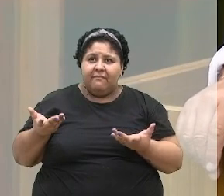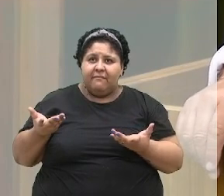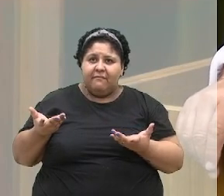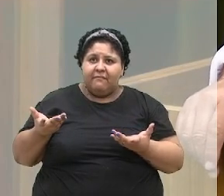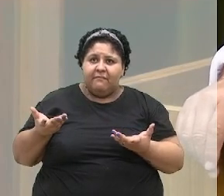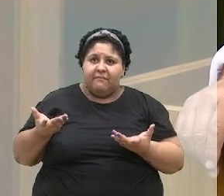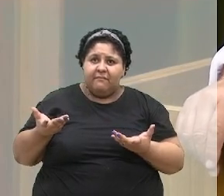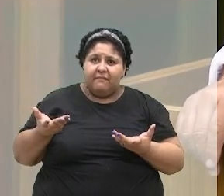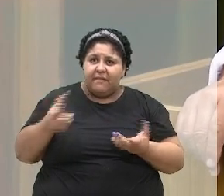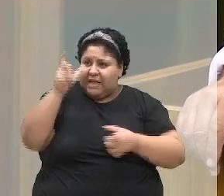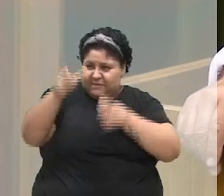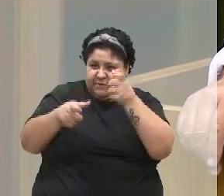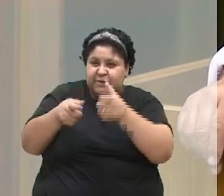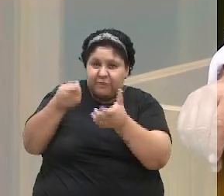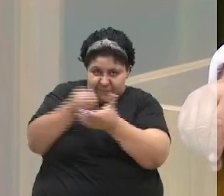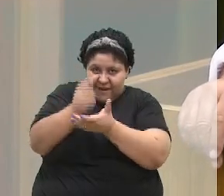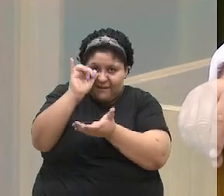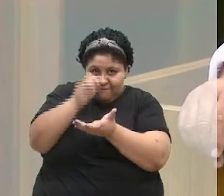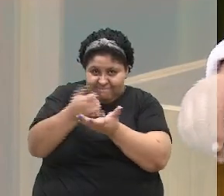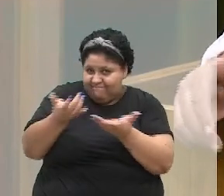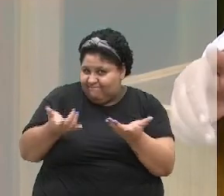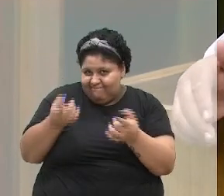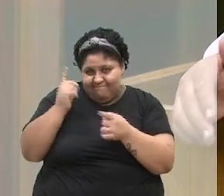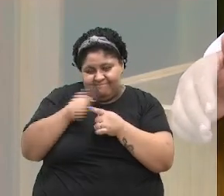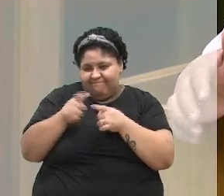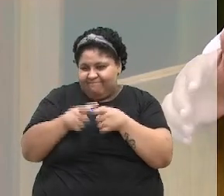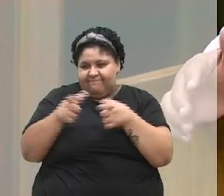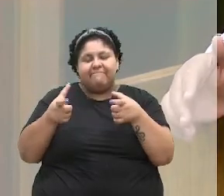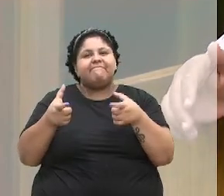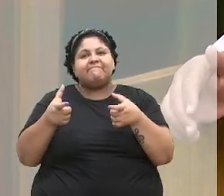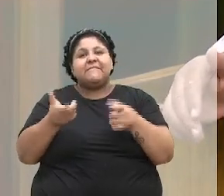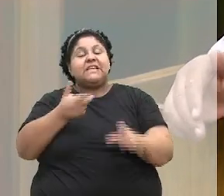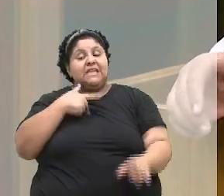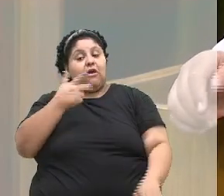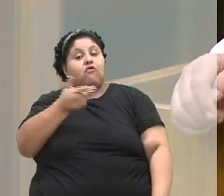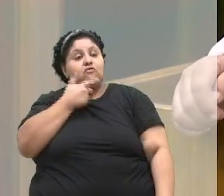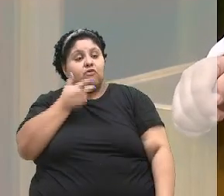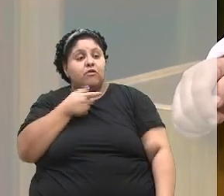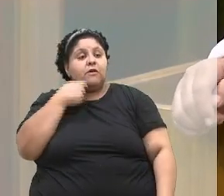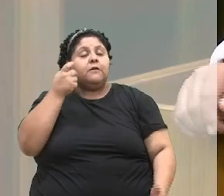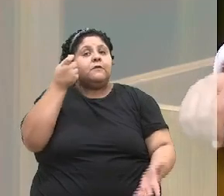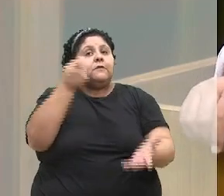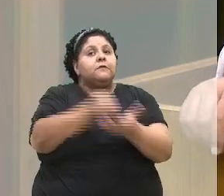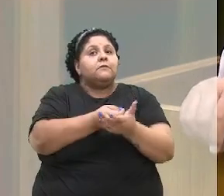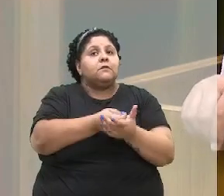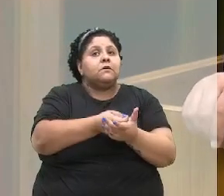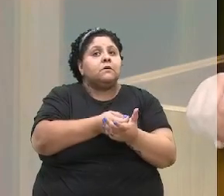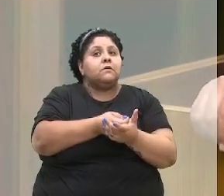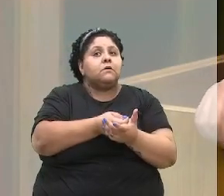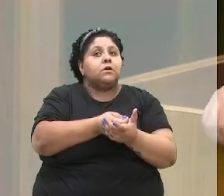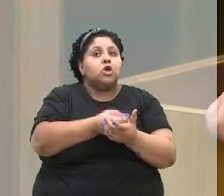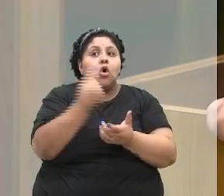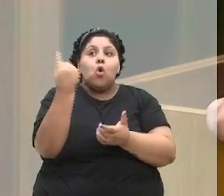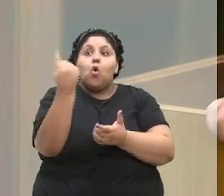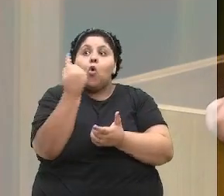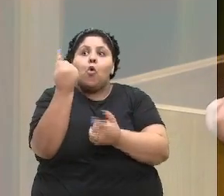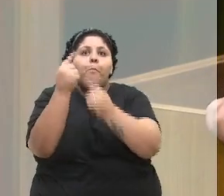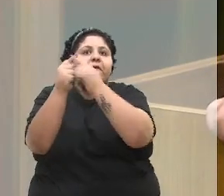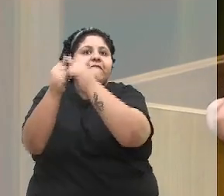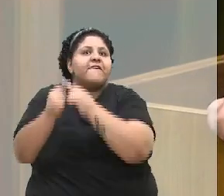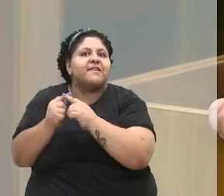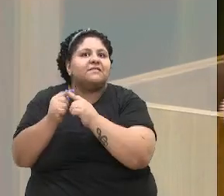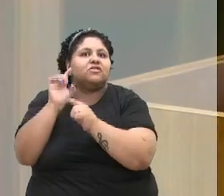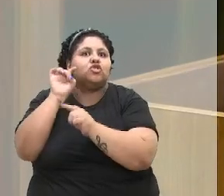Será que não pagaram os impostos? Que a maioria que eu falei pagaram os impostos numa parcela única ainda, nem estão pagando na segunda